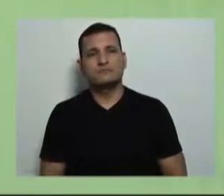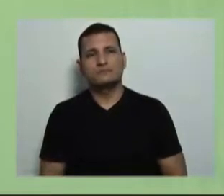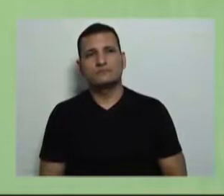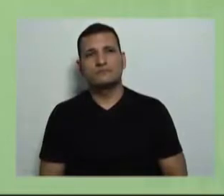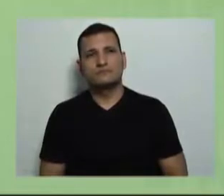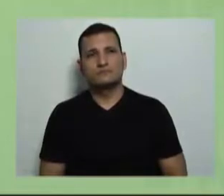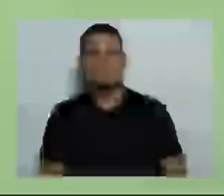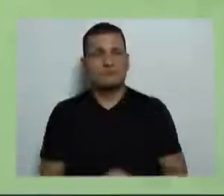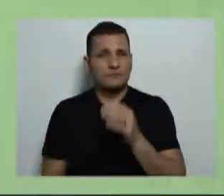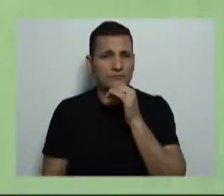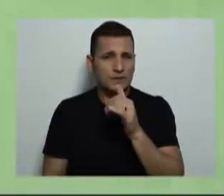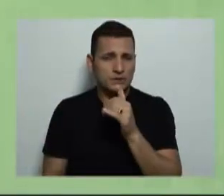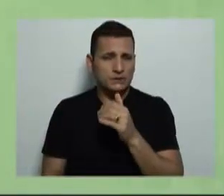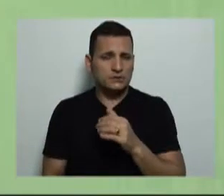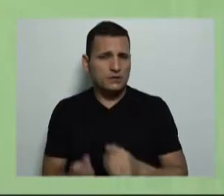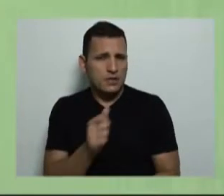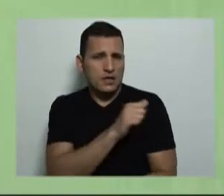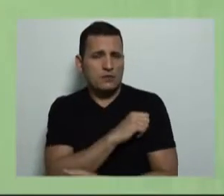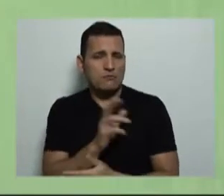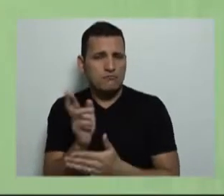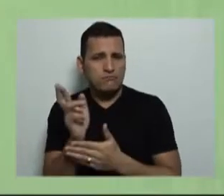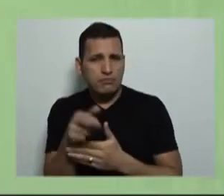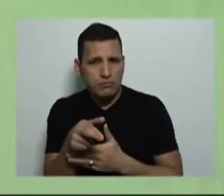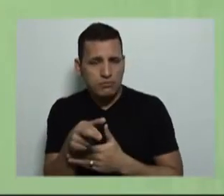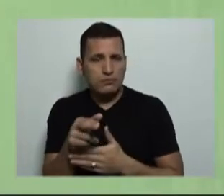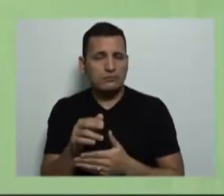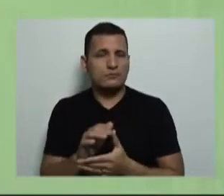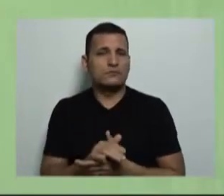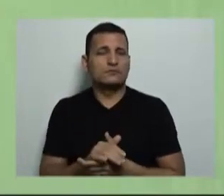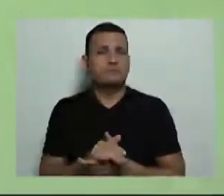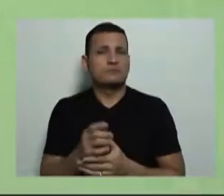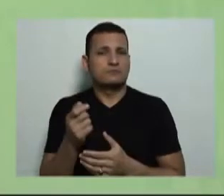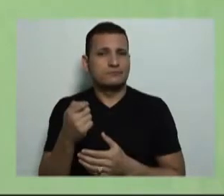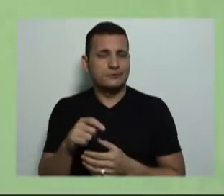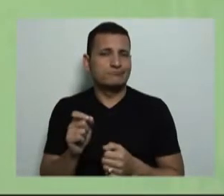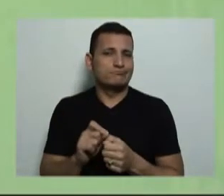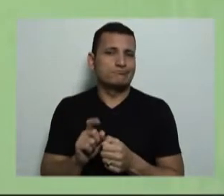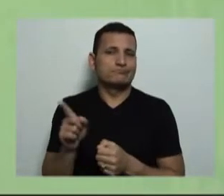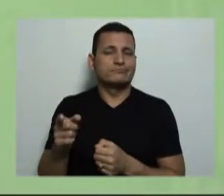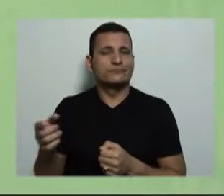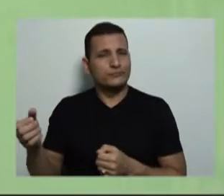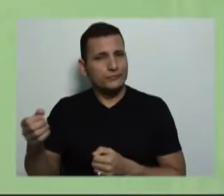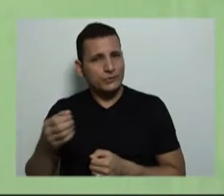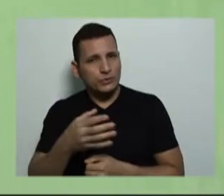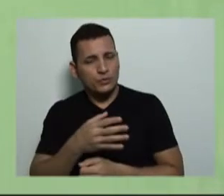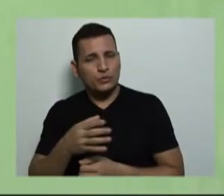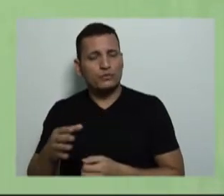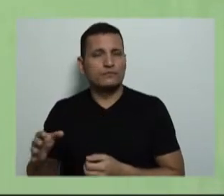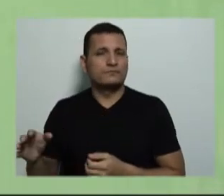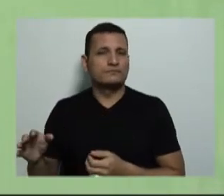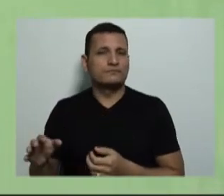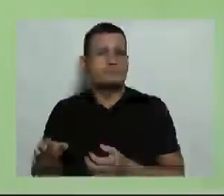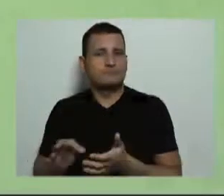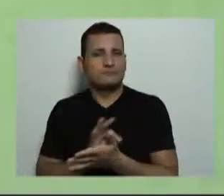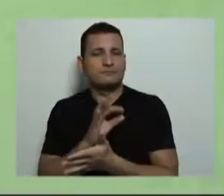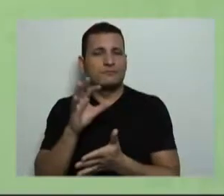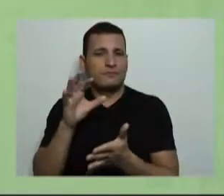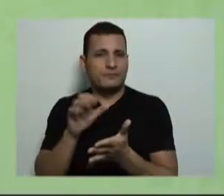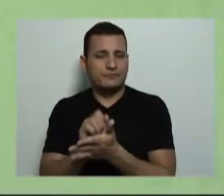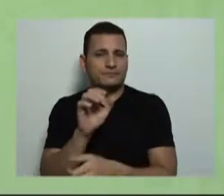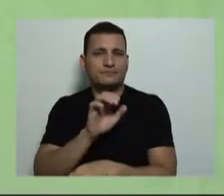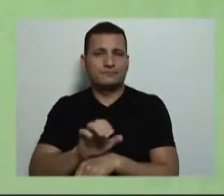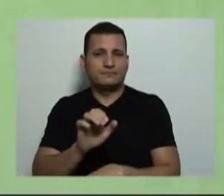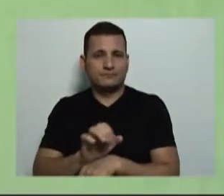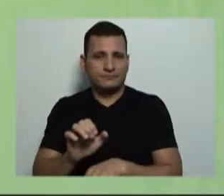Havendo reprovação, o estagiário deverá renovar sua matrícula no estágio, sem aproveitamento da carga horária